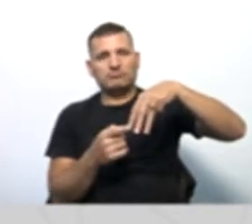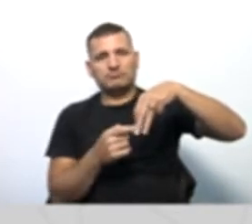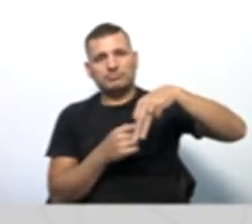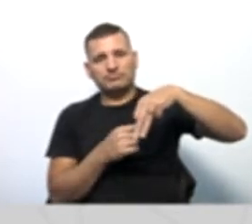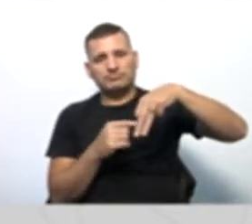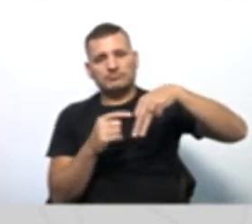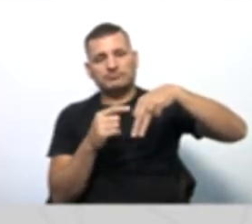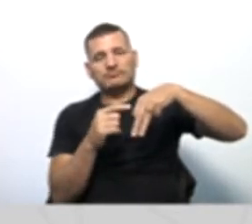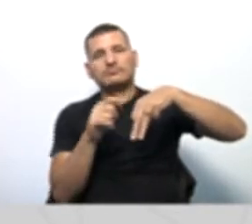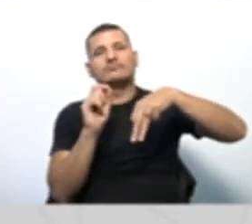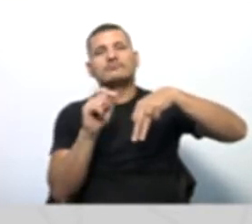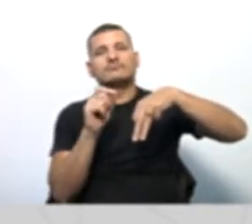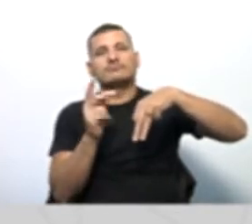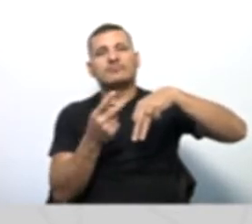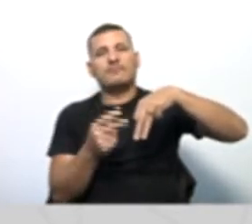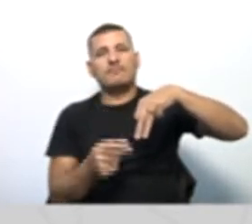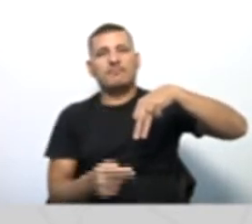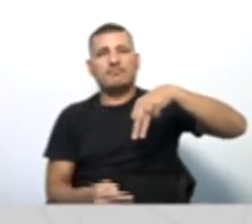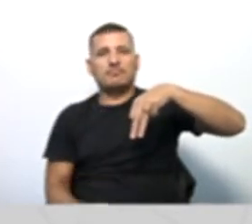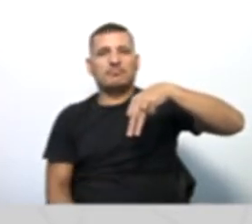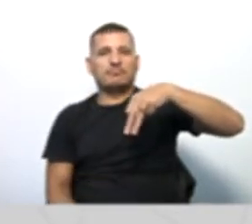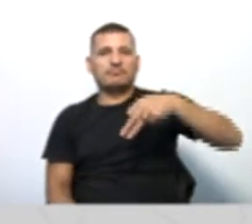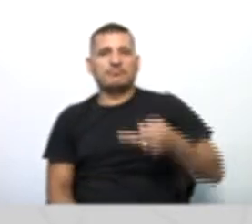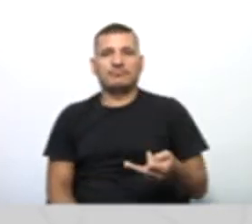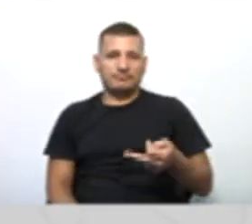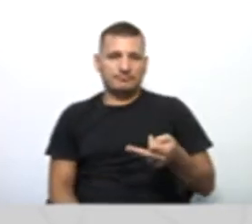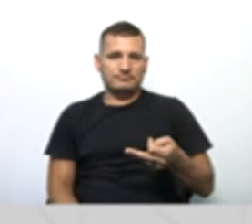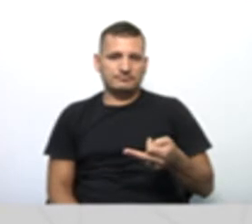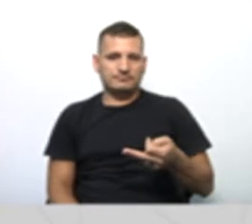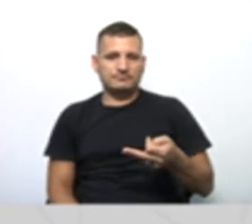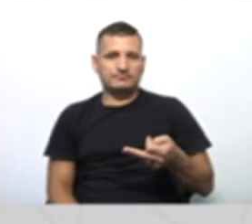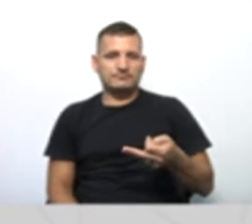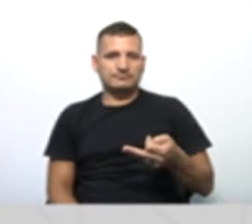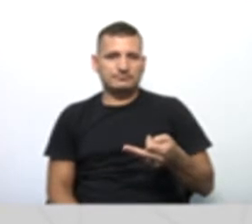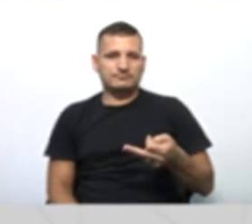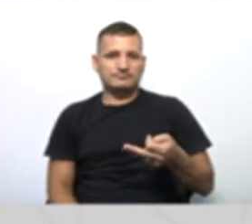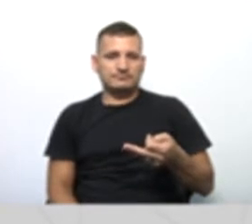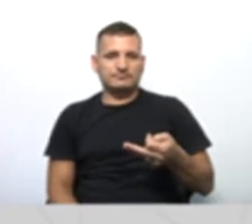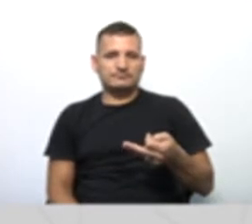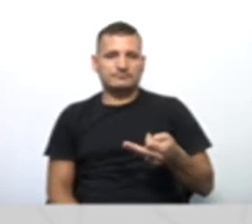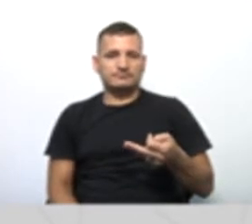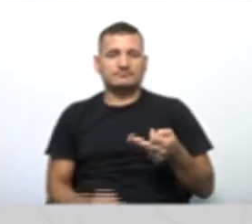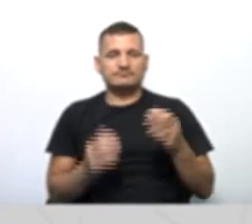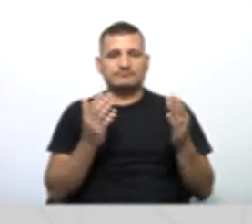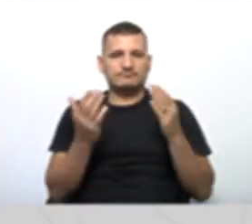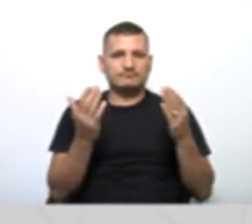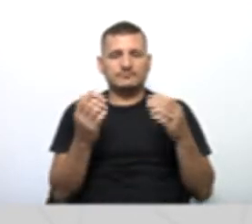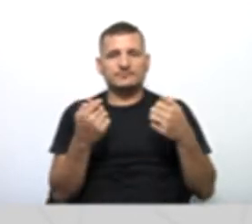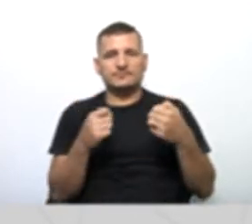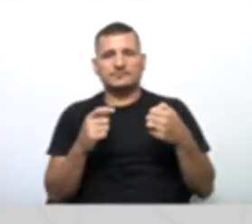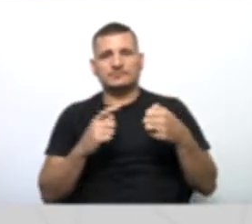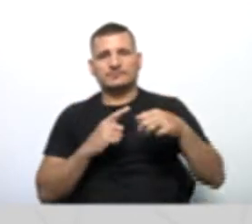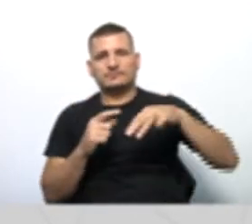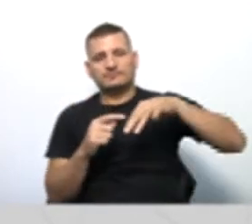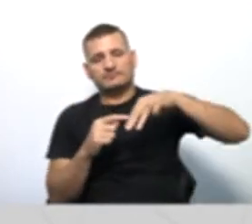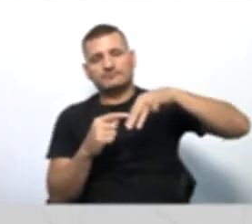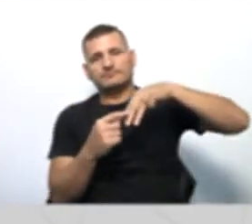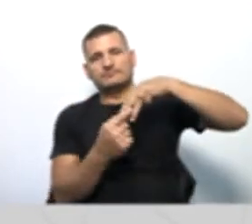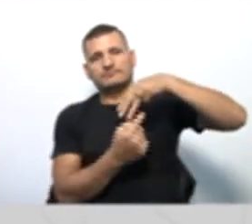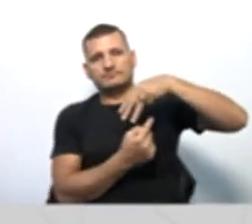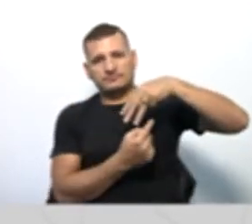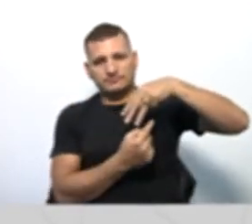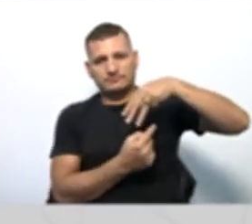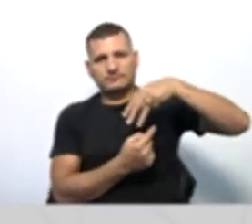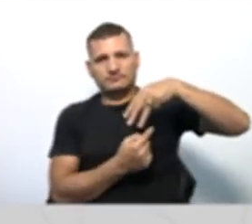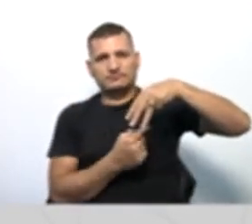a luneta, aí nesse caso simbolizando a segurança da informação, vai cair. Então precisa de ter os três pés em pé,